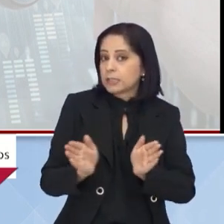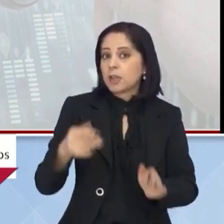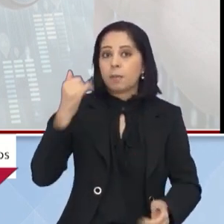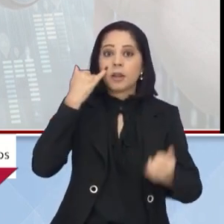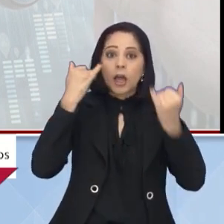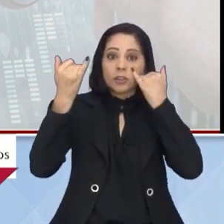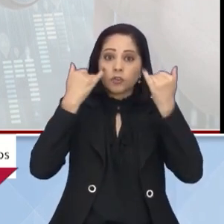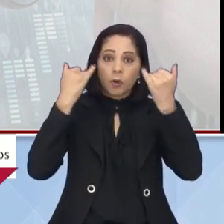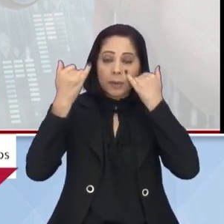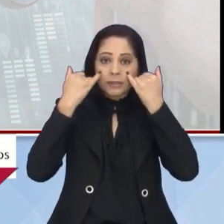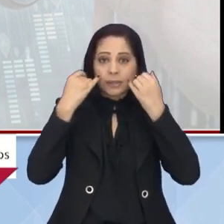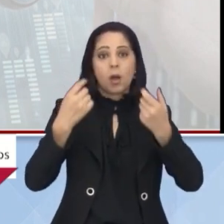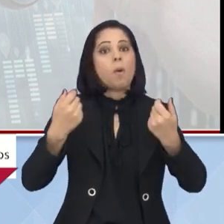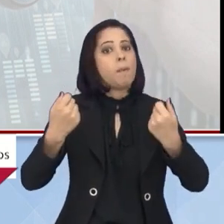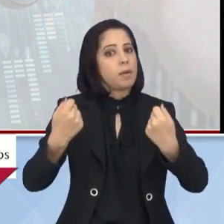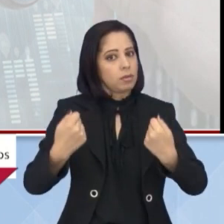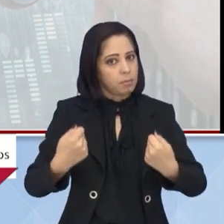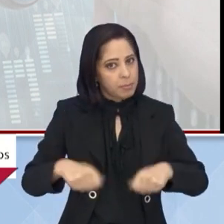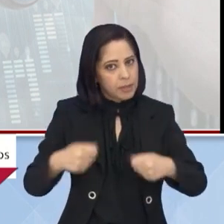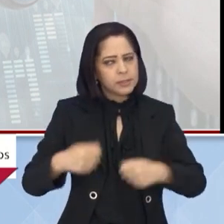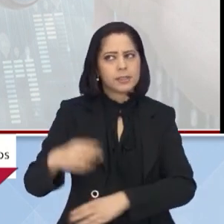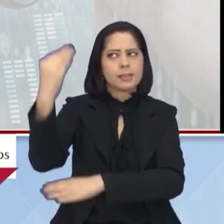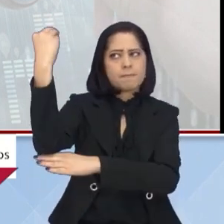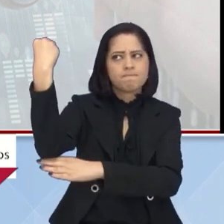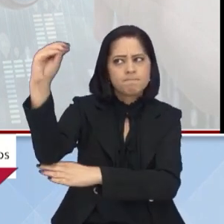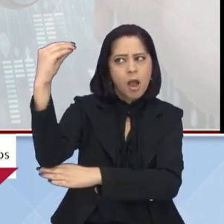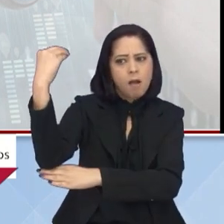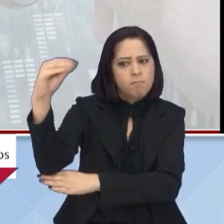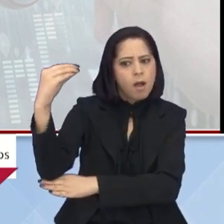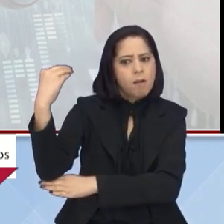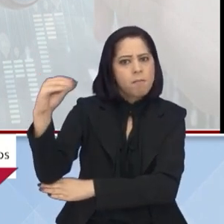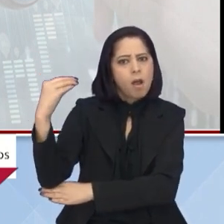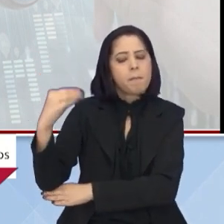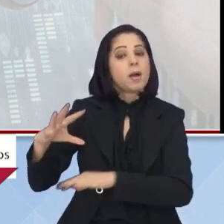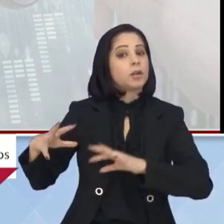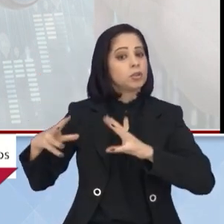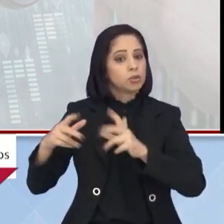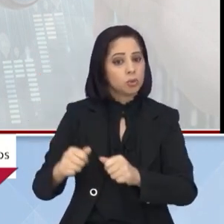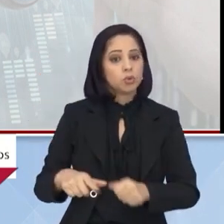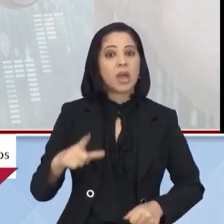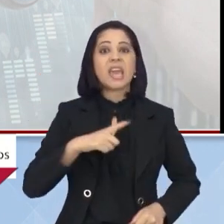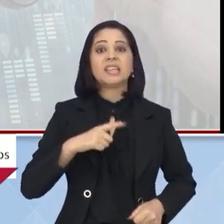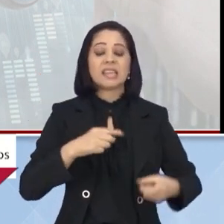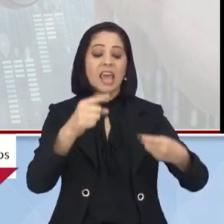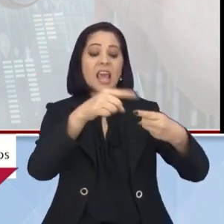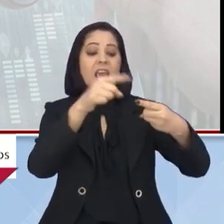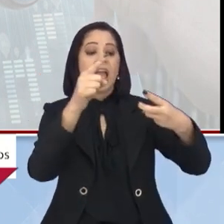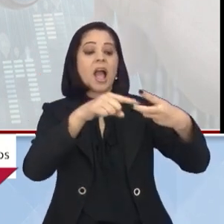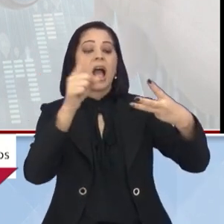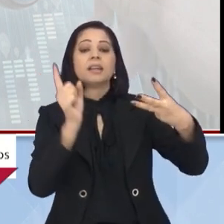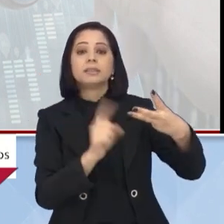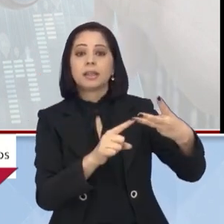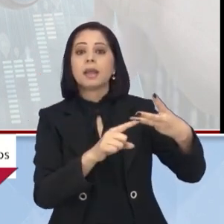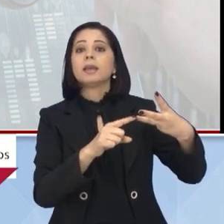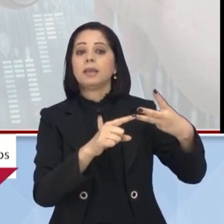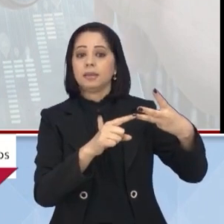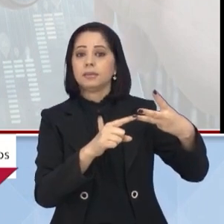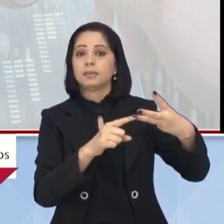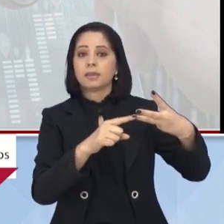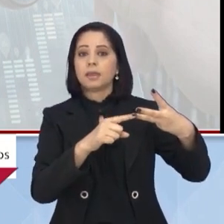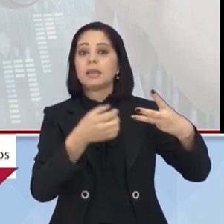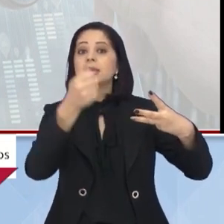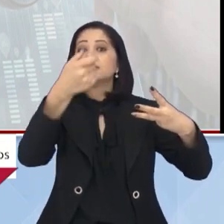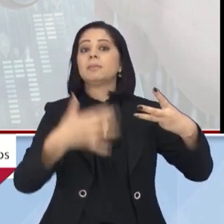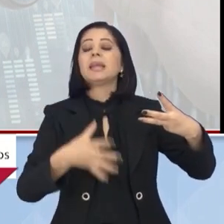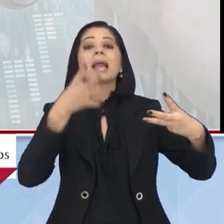a disponibilizar esses dados em Sítio oficial e temos três comunicados sdg que detalham Quais são as informações que